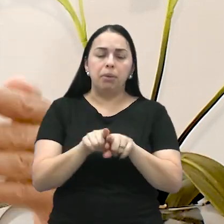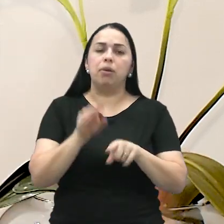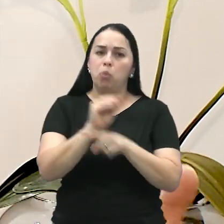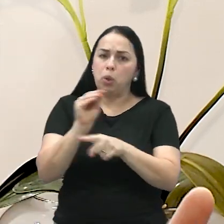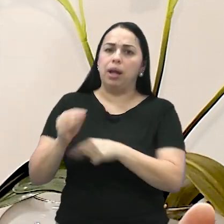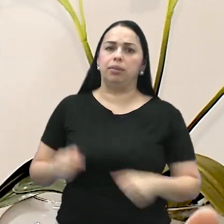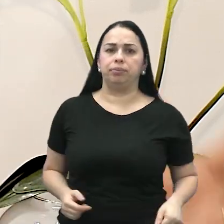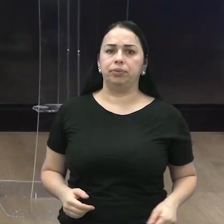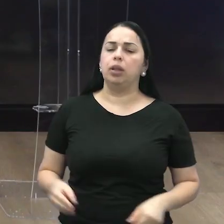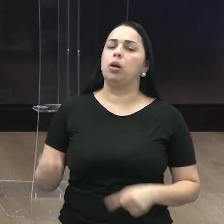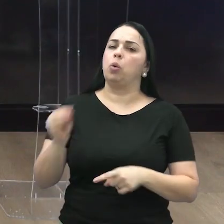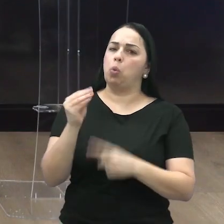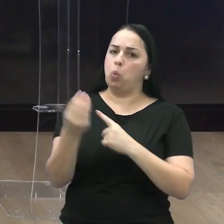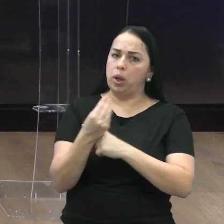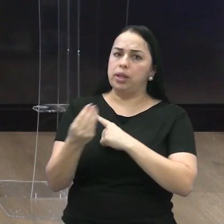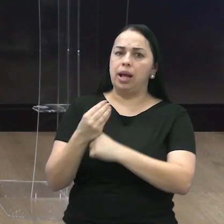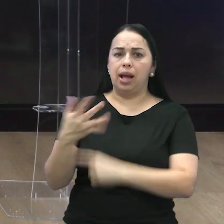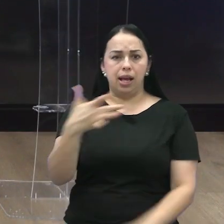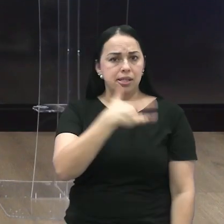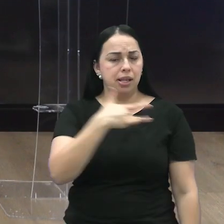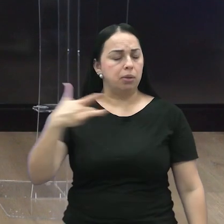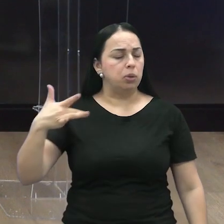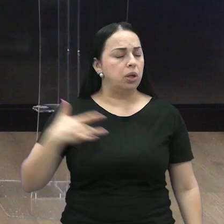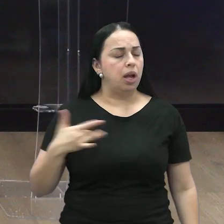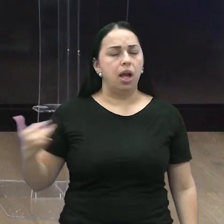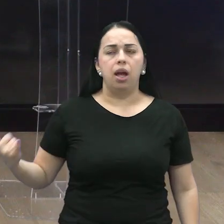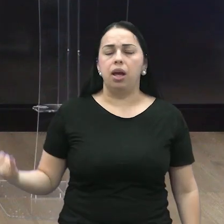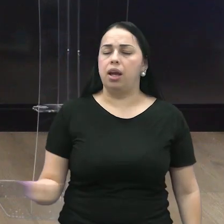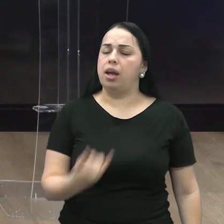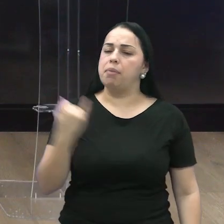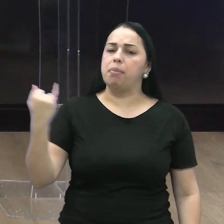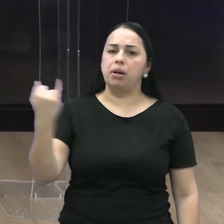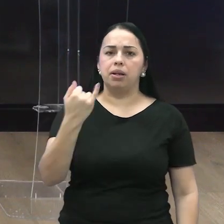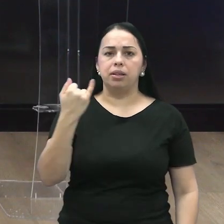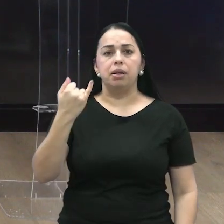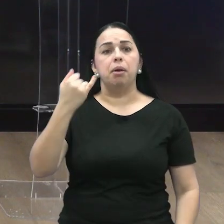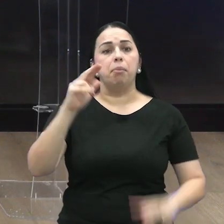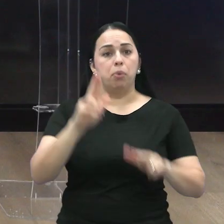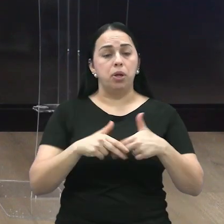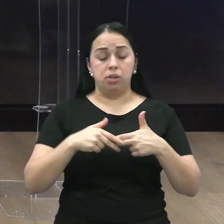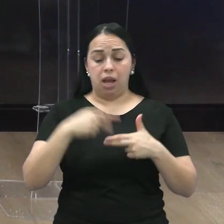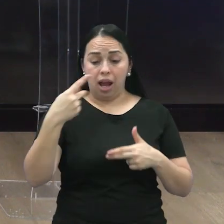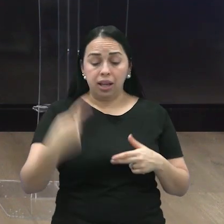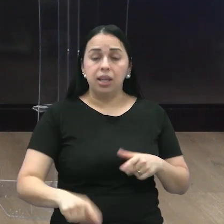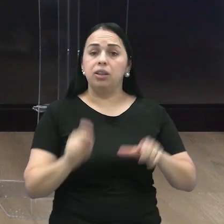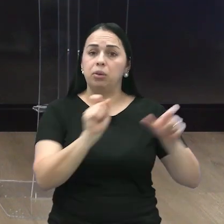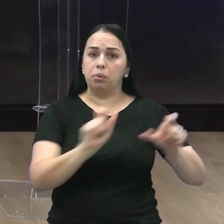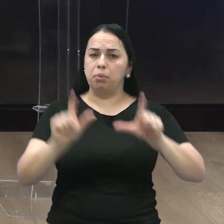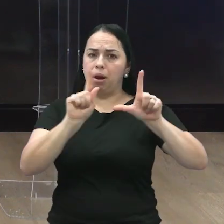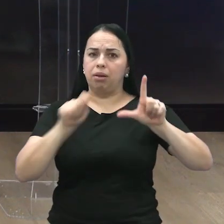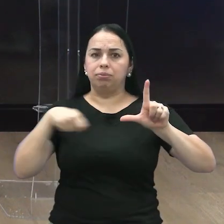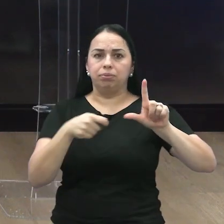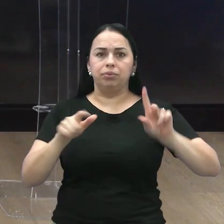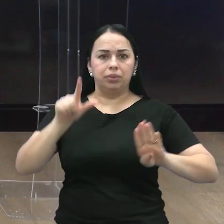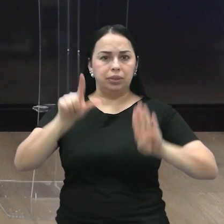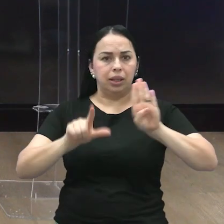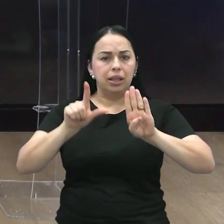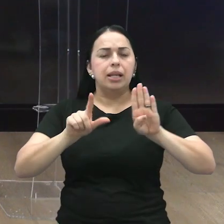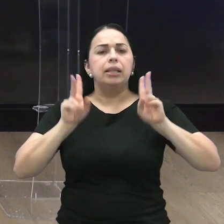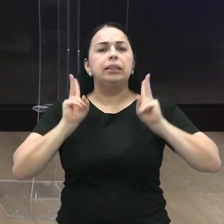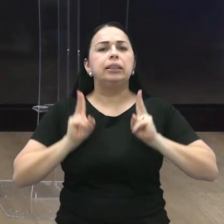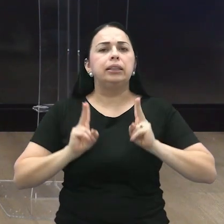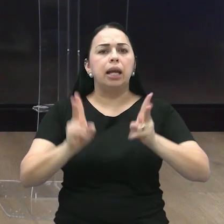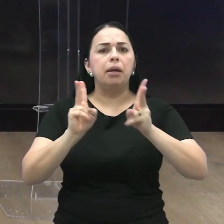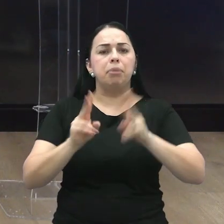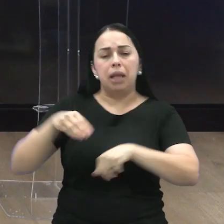vida, você vai viver mais. É isso, o cuidado com a saúde é primordial e aqui no Boletim a gente sempre